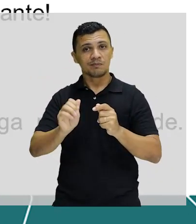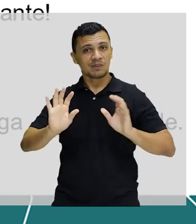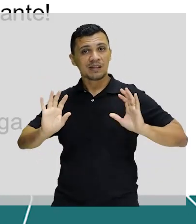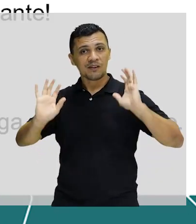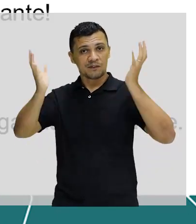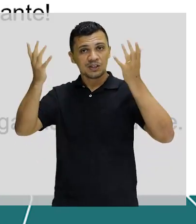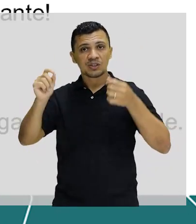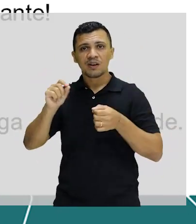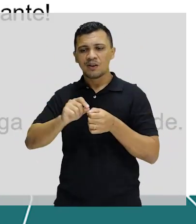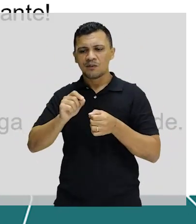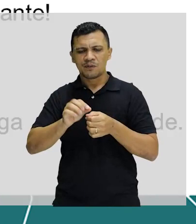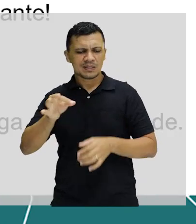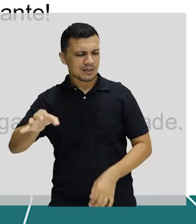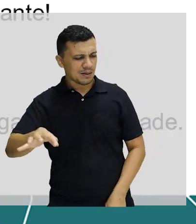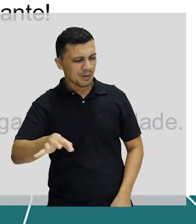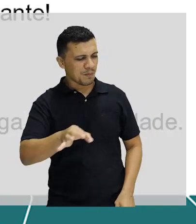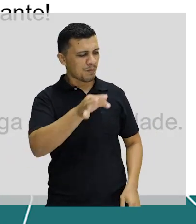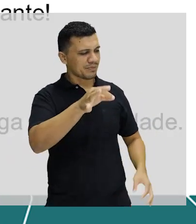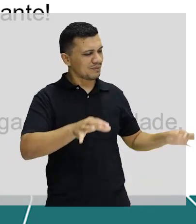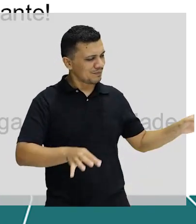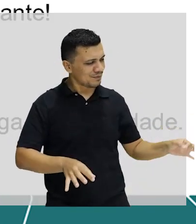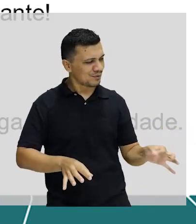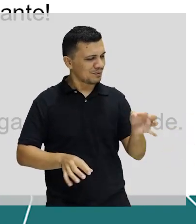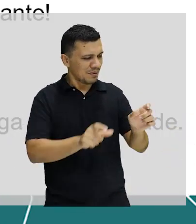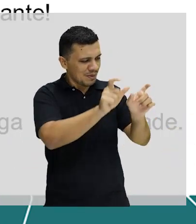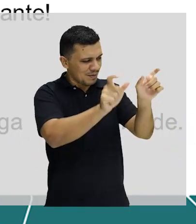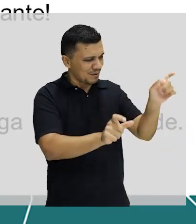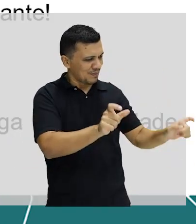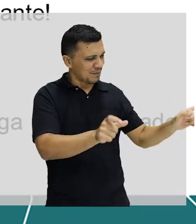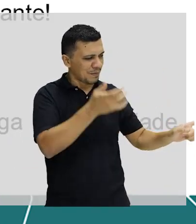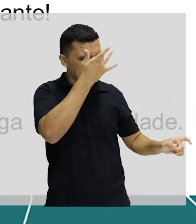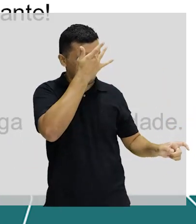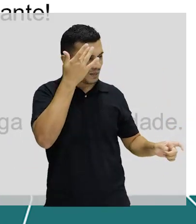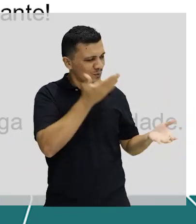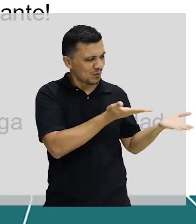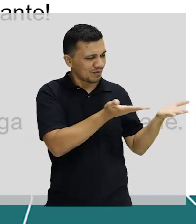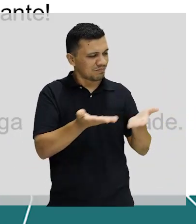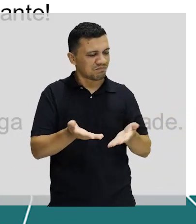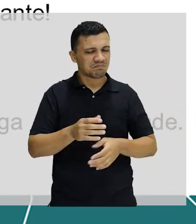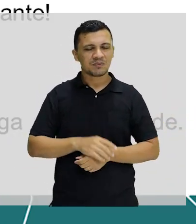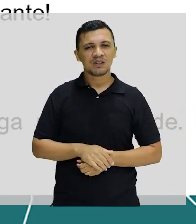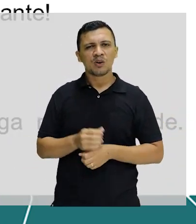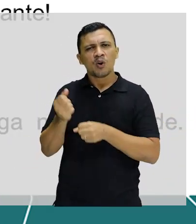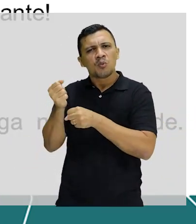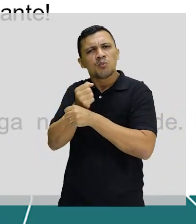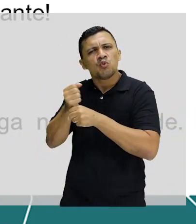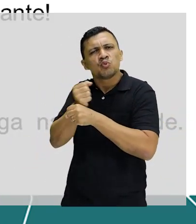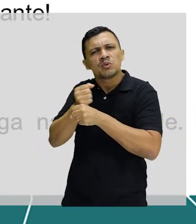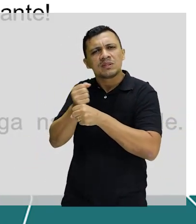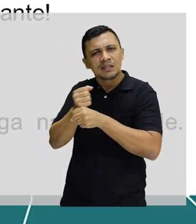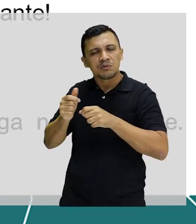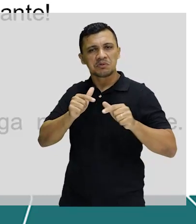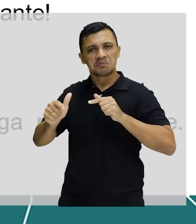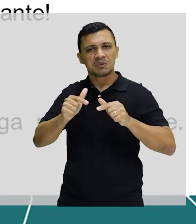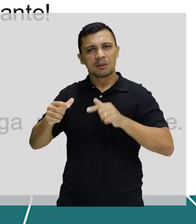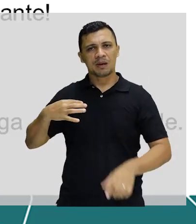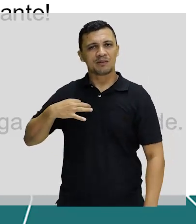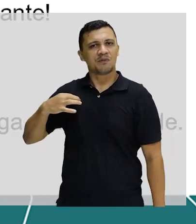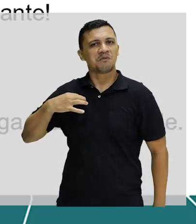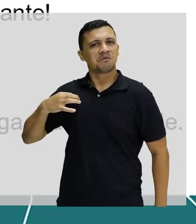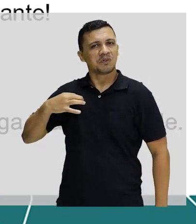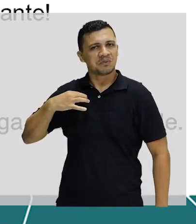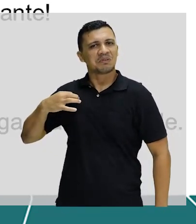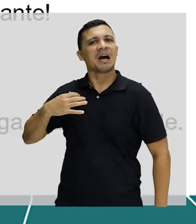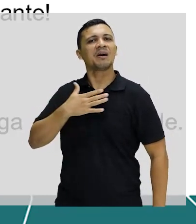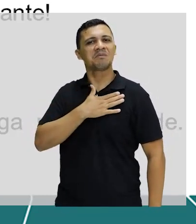a fazer brindes aos convidados. Durante muitos anos, fiz trabalho voluntário. Isso foi muito gratificante.